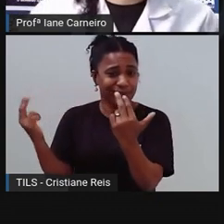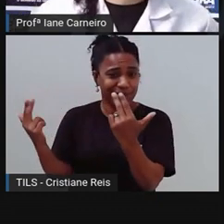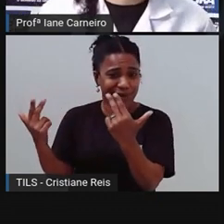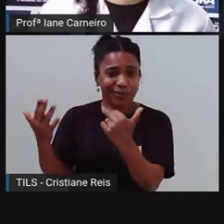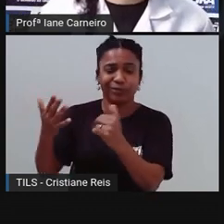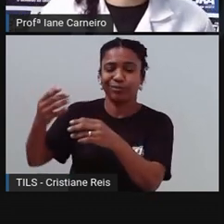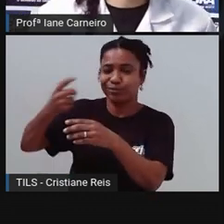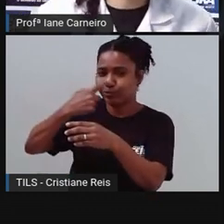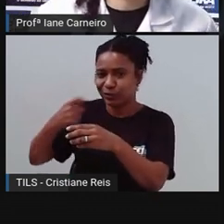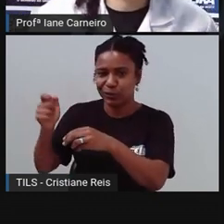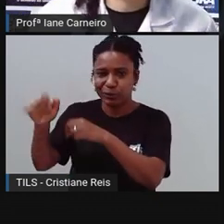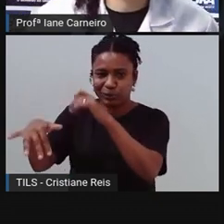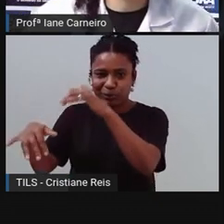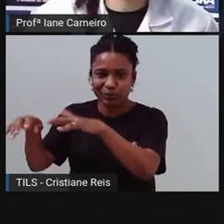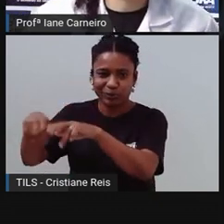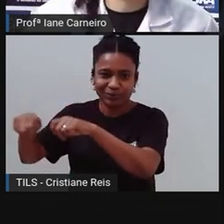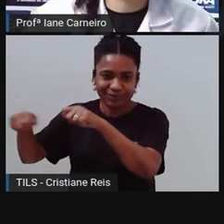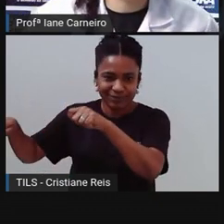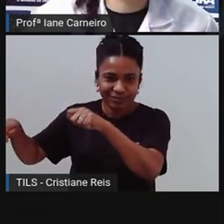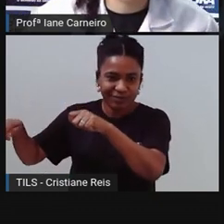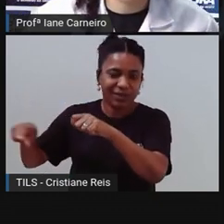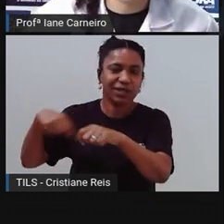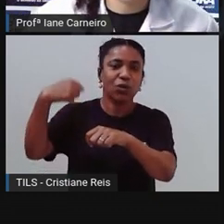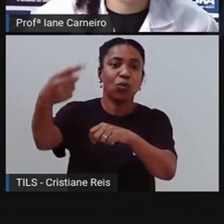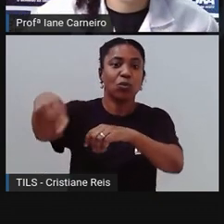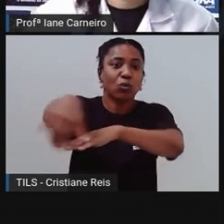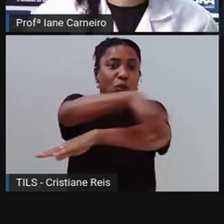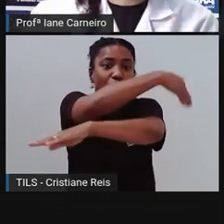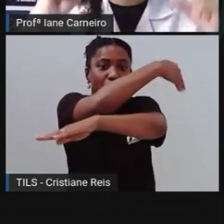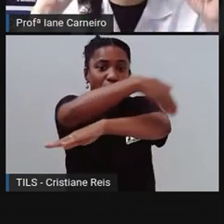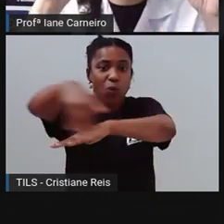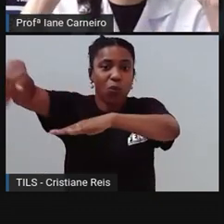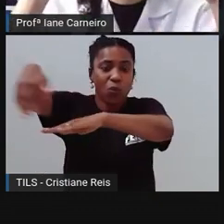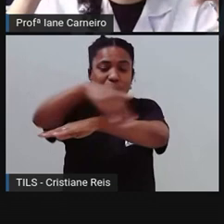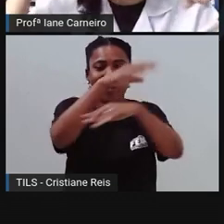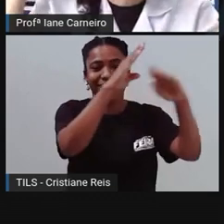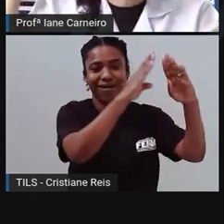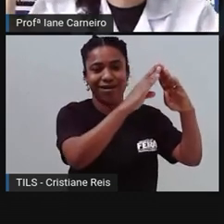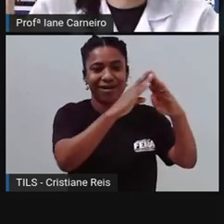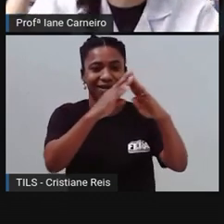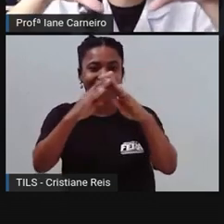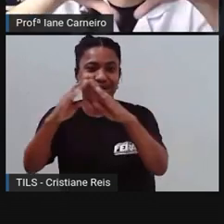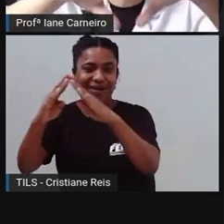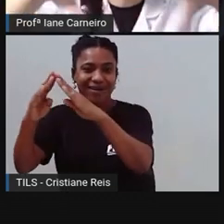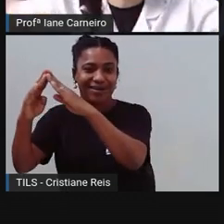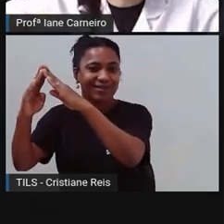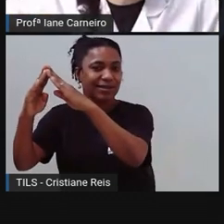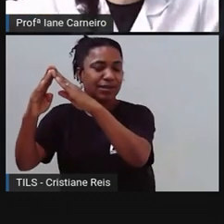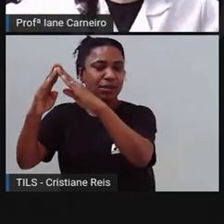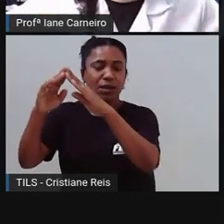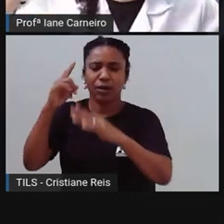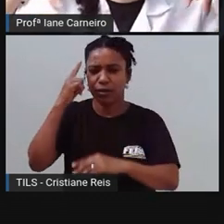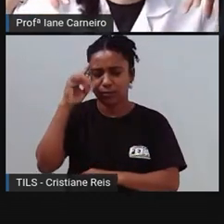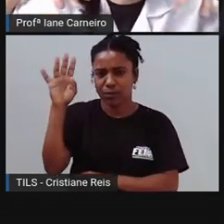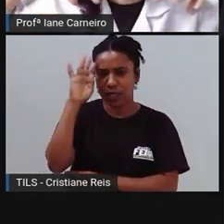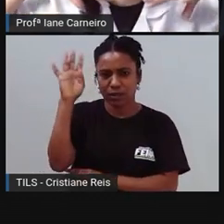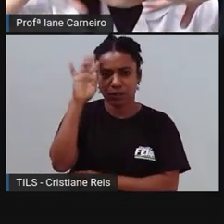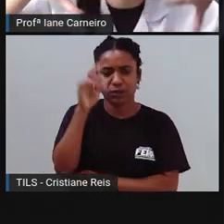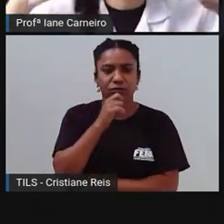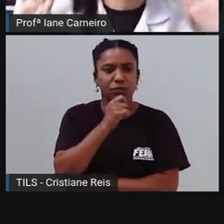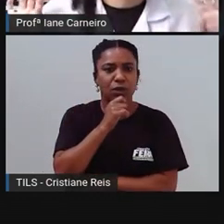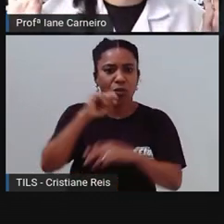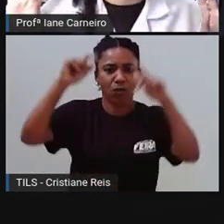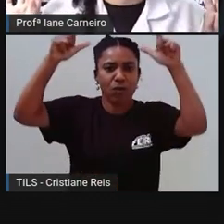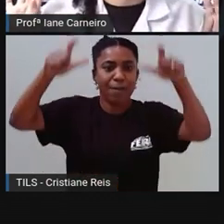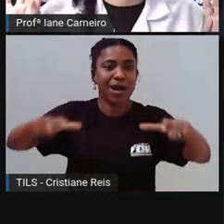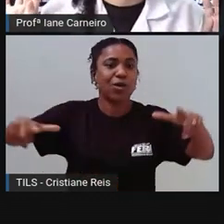produzindo a mesma quantidade de lixo que sua família produziu. Agora imagine o seu bairro todo, a quantidade de lixo que o